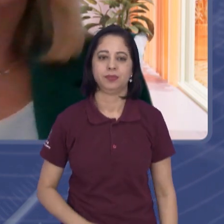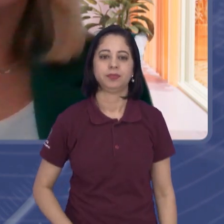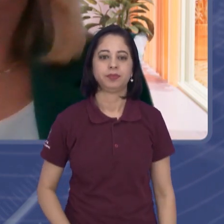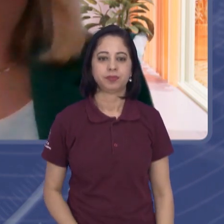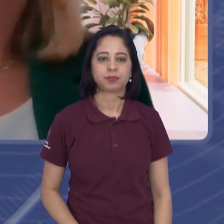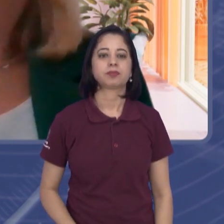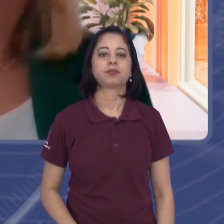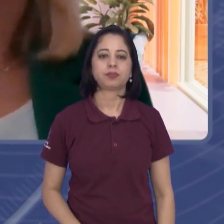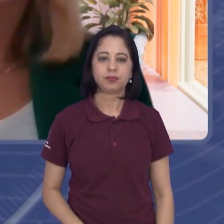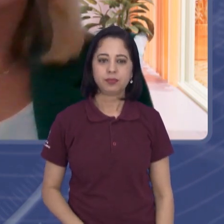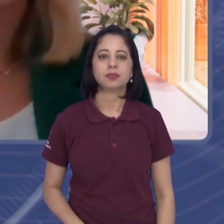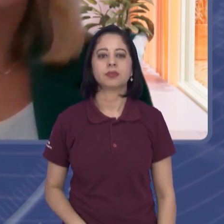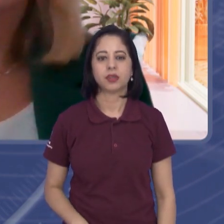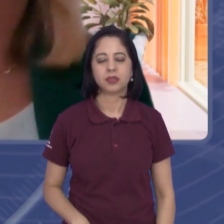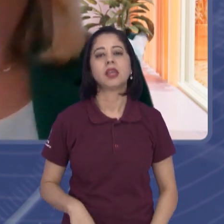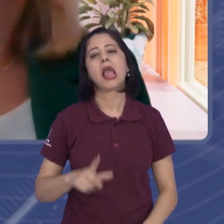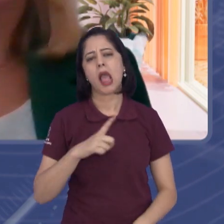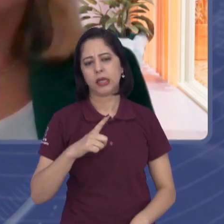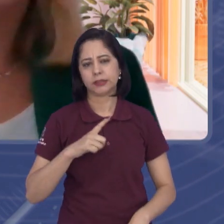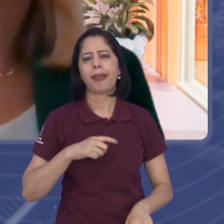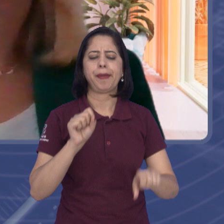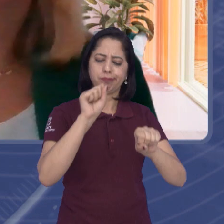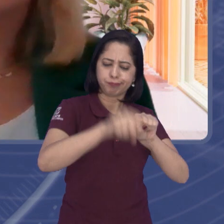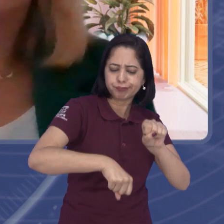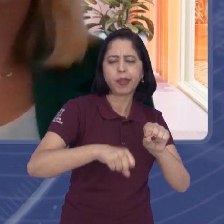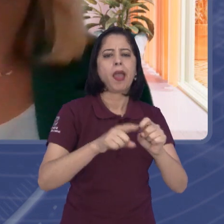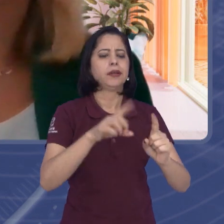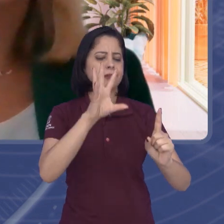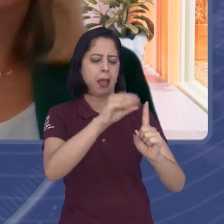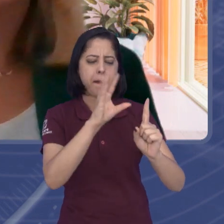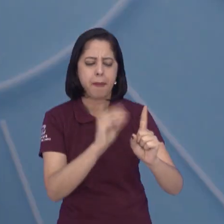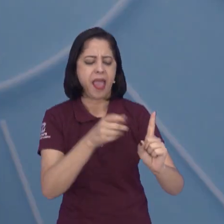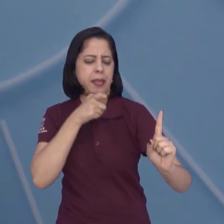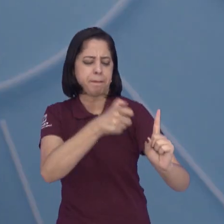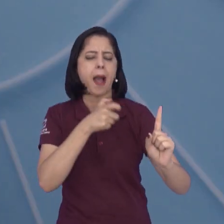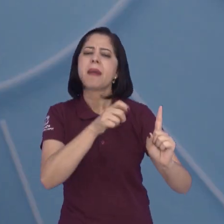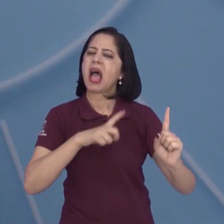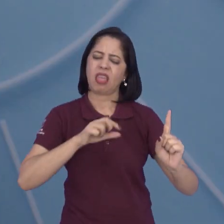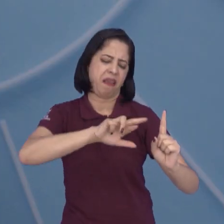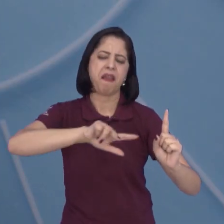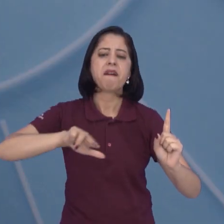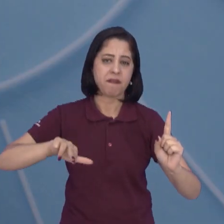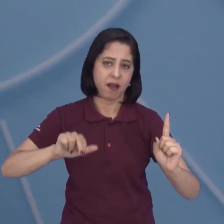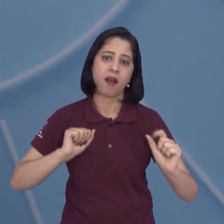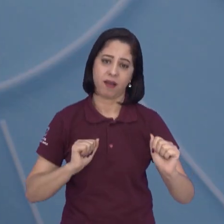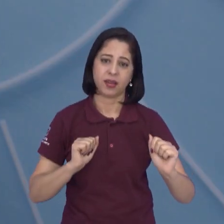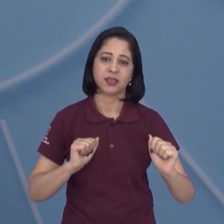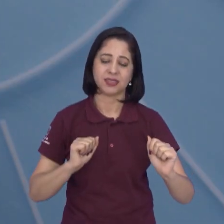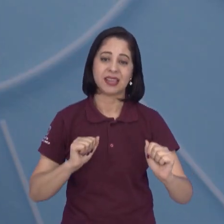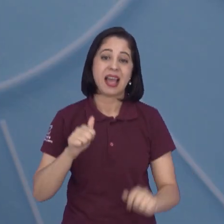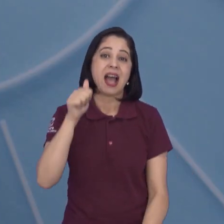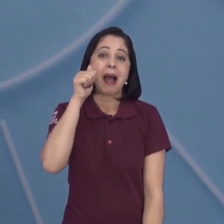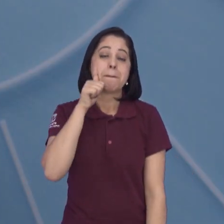né? E aí a gente fala não só do sexual, mas também moral, por metas, né? Eu acho que ainda tem muito disso, né? Da mulher, ela ainda é vista,